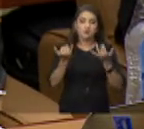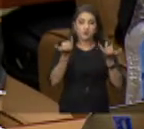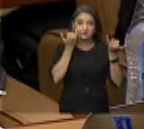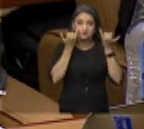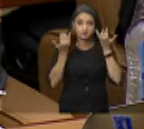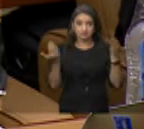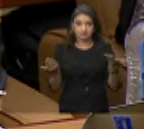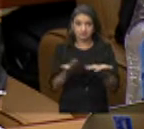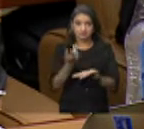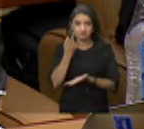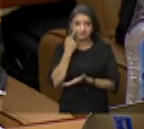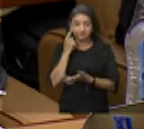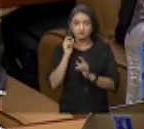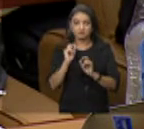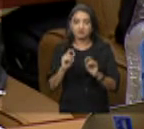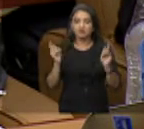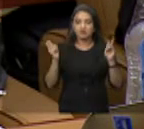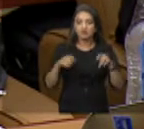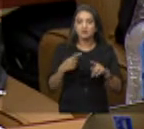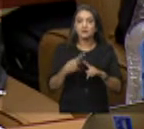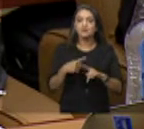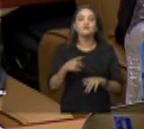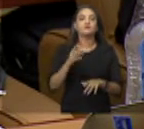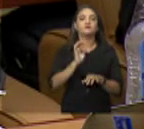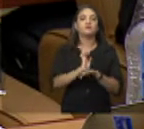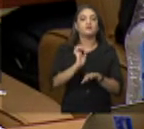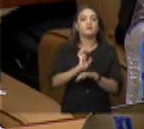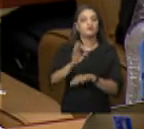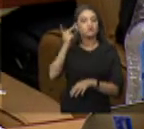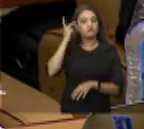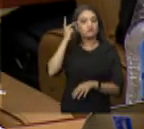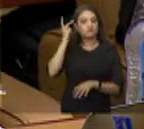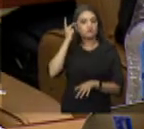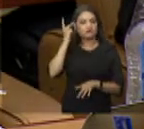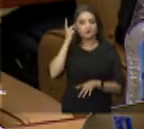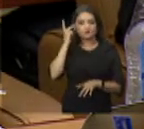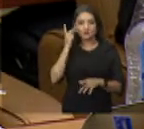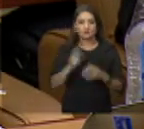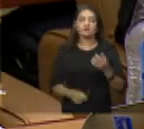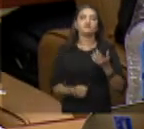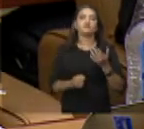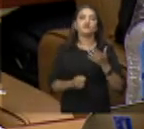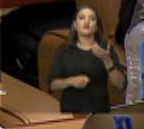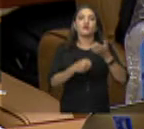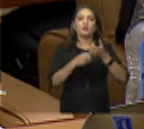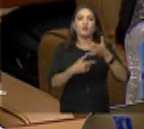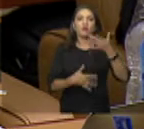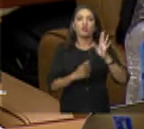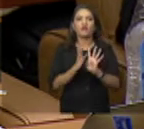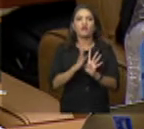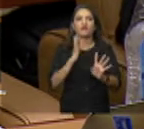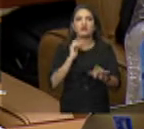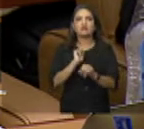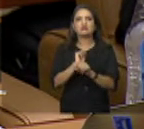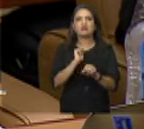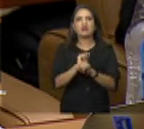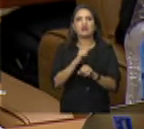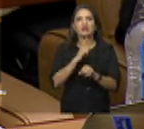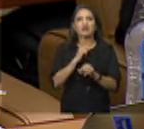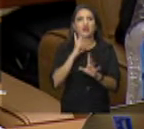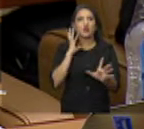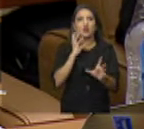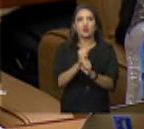isso é possível que no Estado de São Paulo a lista de espera para inclusão em creche está em nível